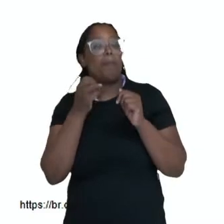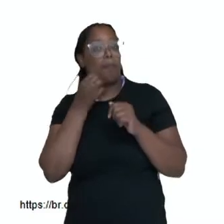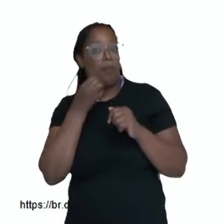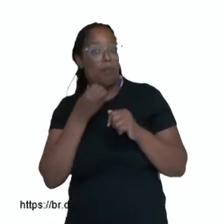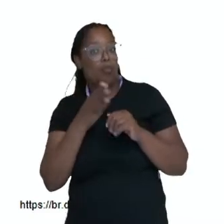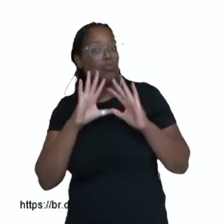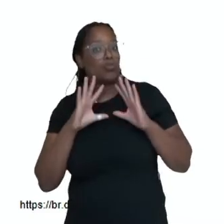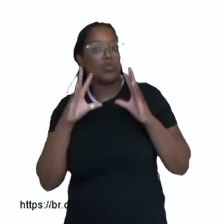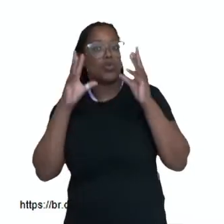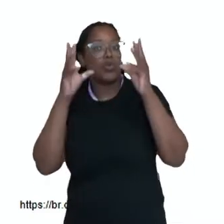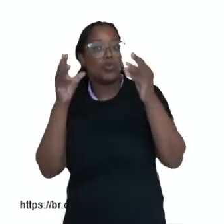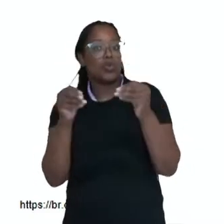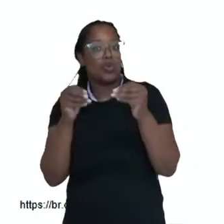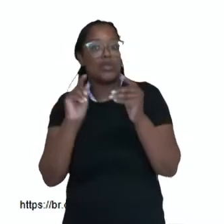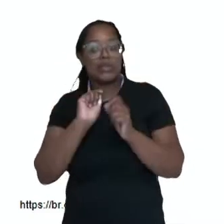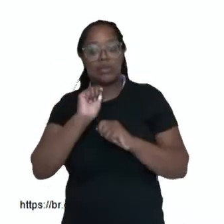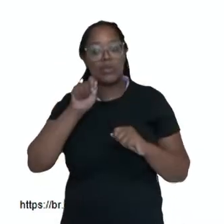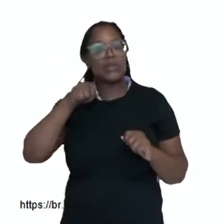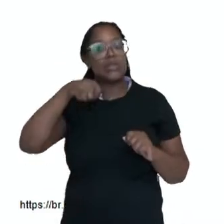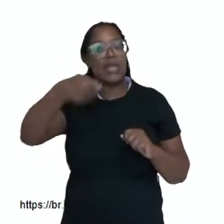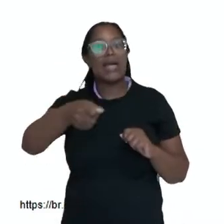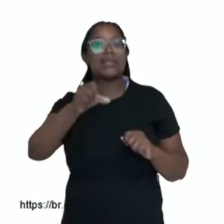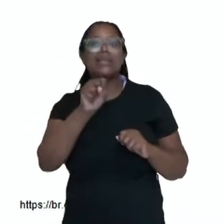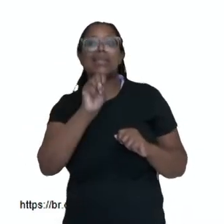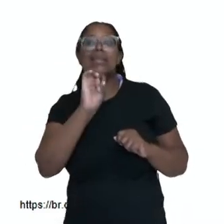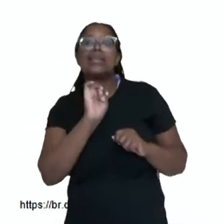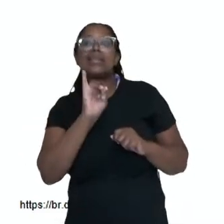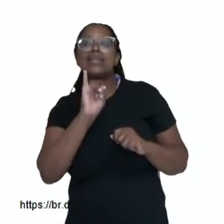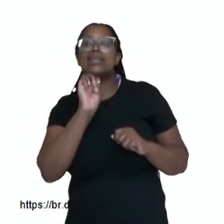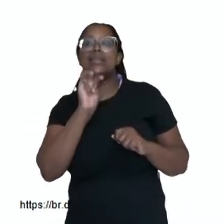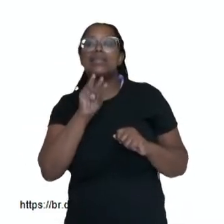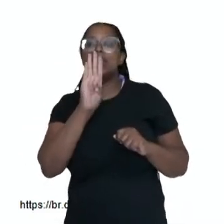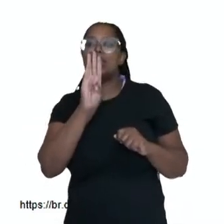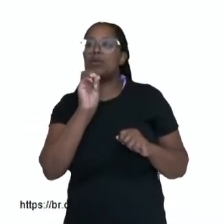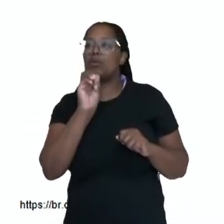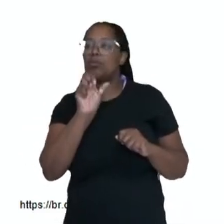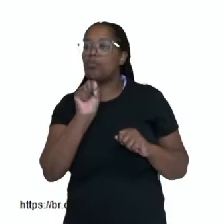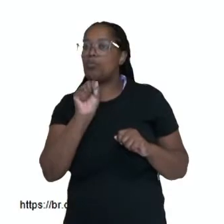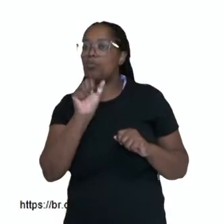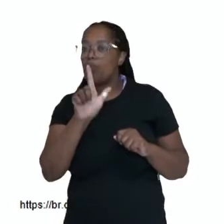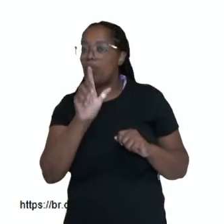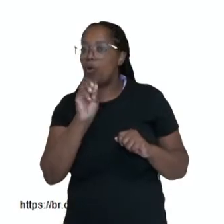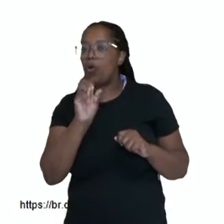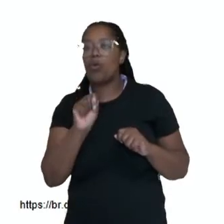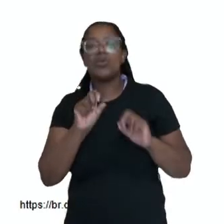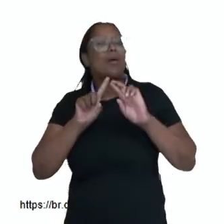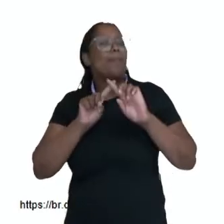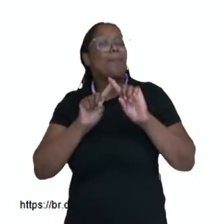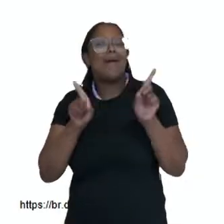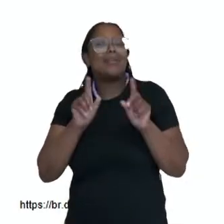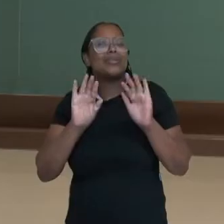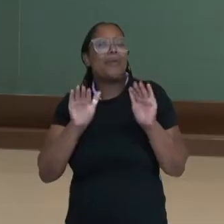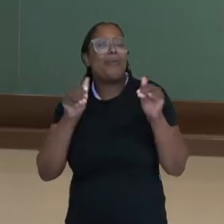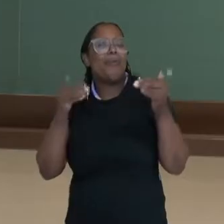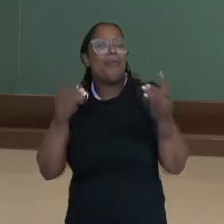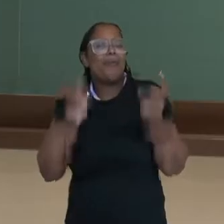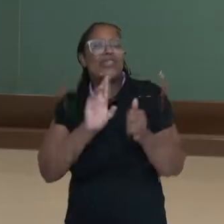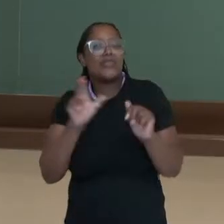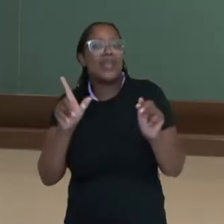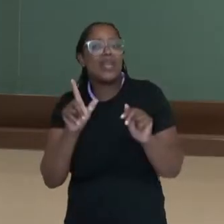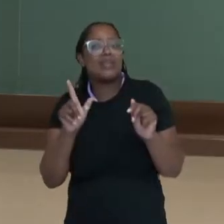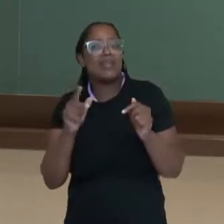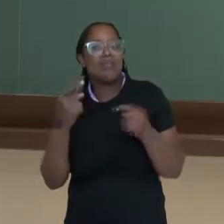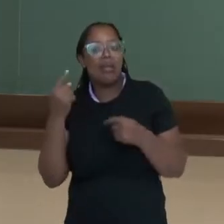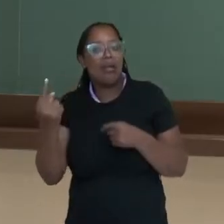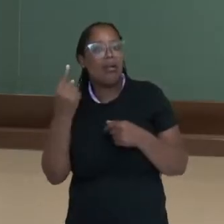Bom, todas elas são símbolos. Mas qual é a diferença entre eles? Eu tenho certeza que a hora que você já